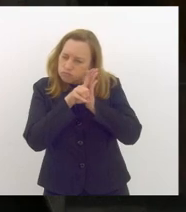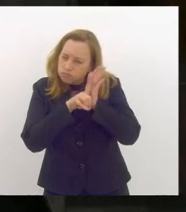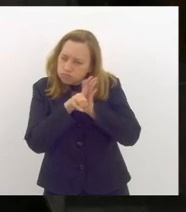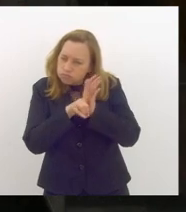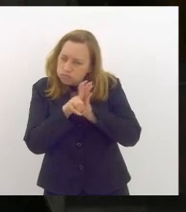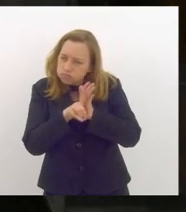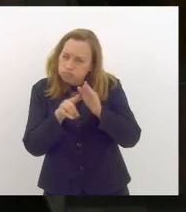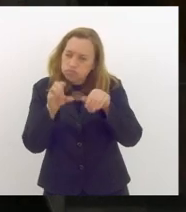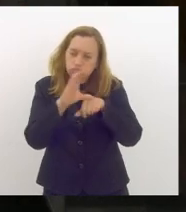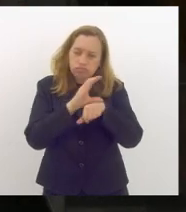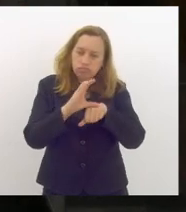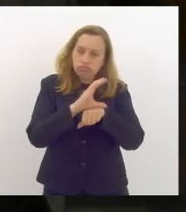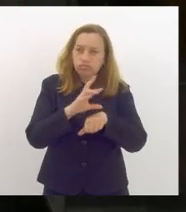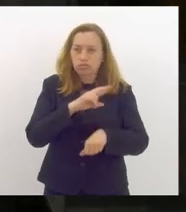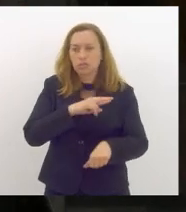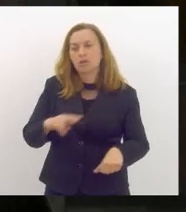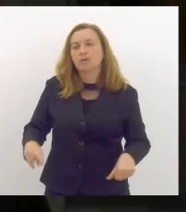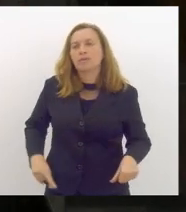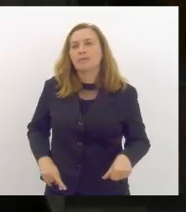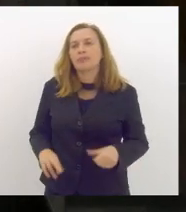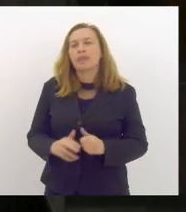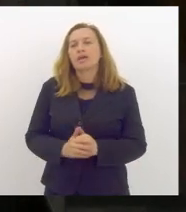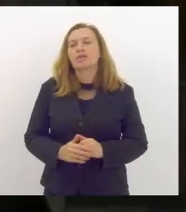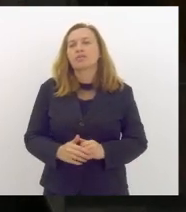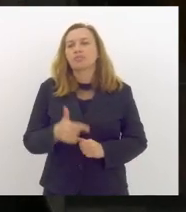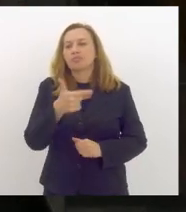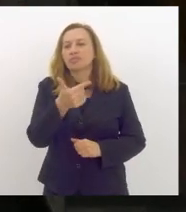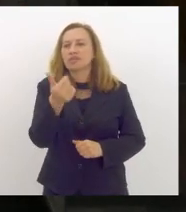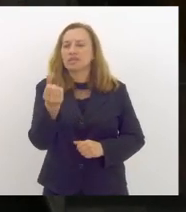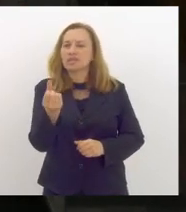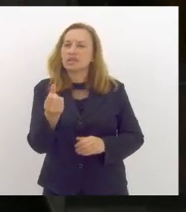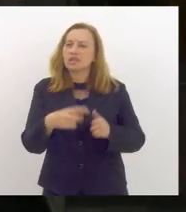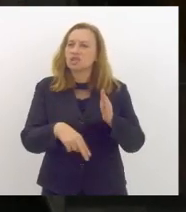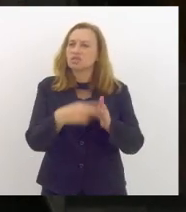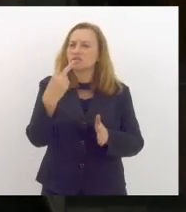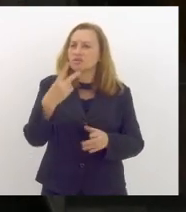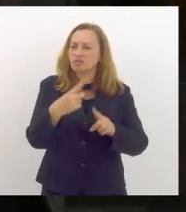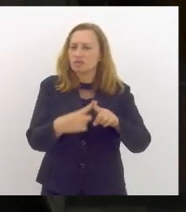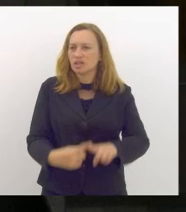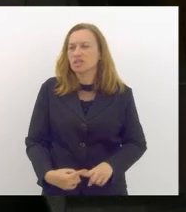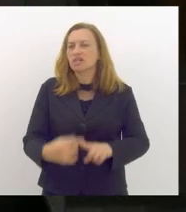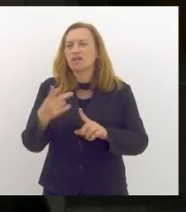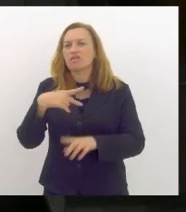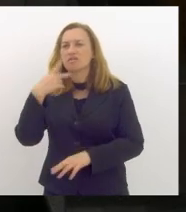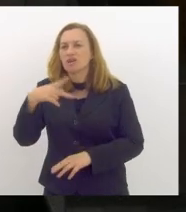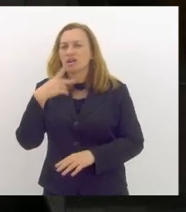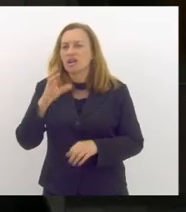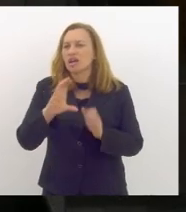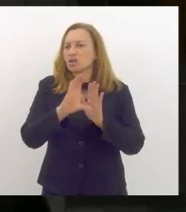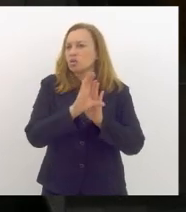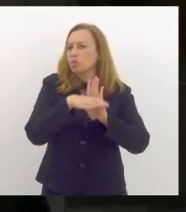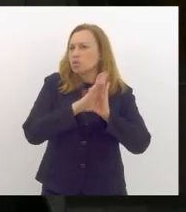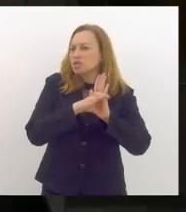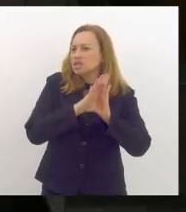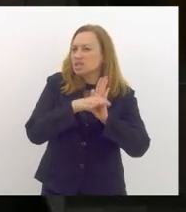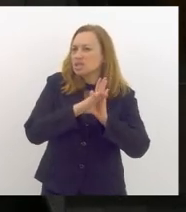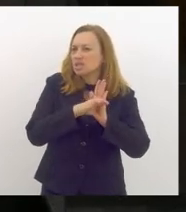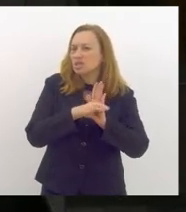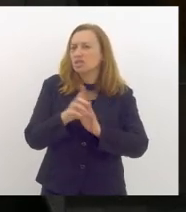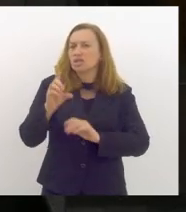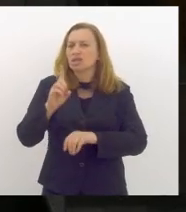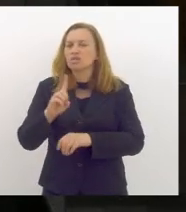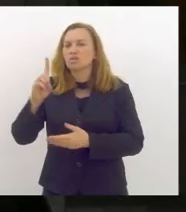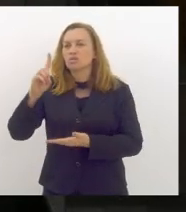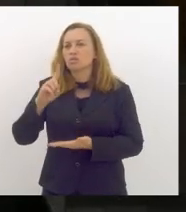a nossa construção da república por 16 vezes ela vai falar no conceito do